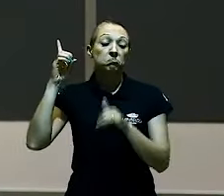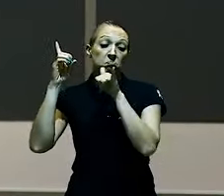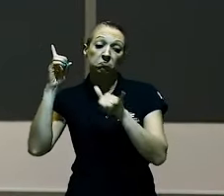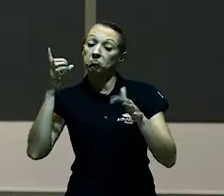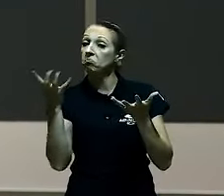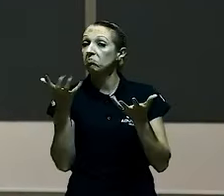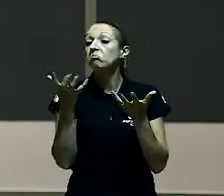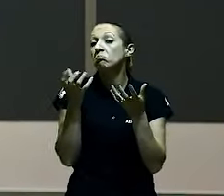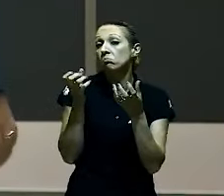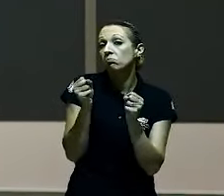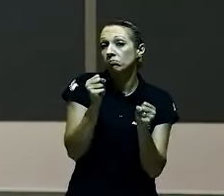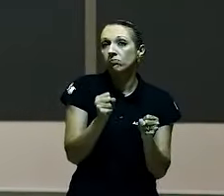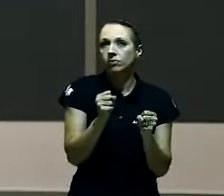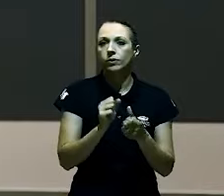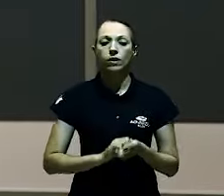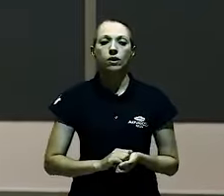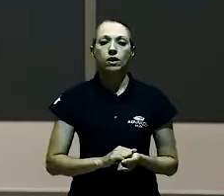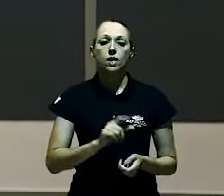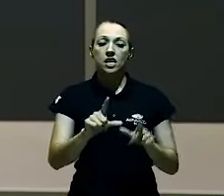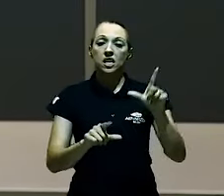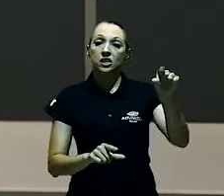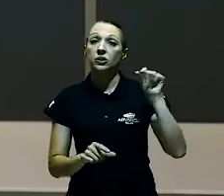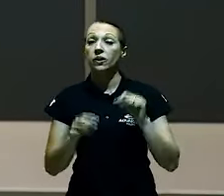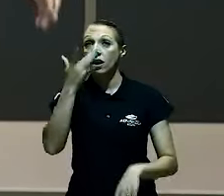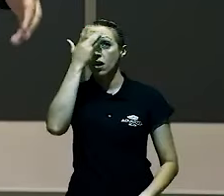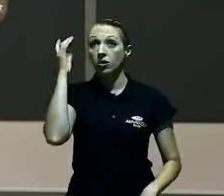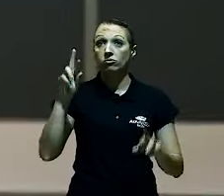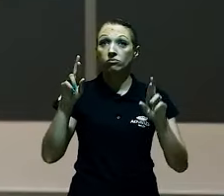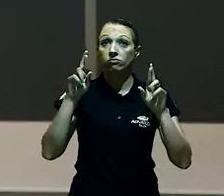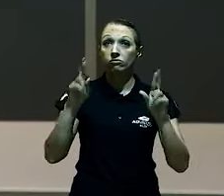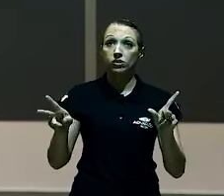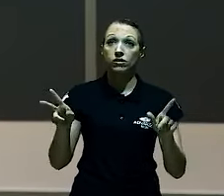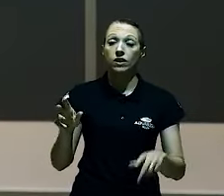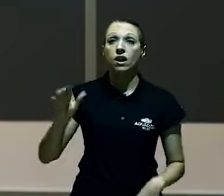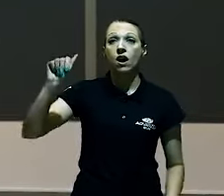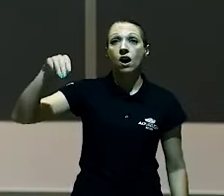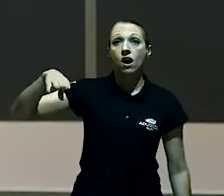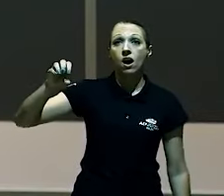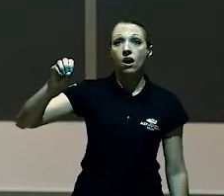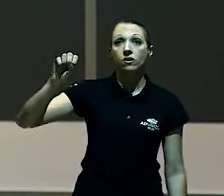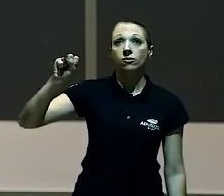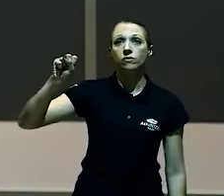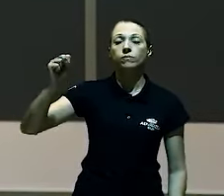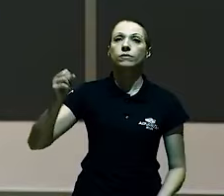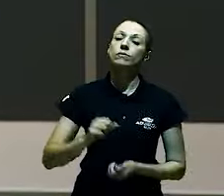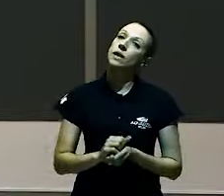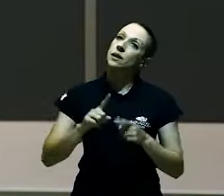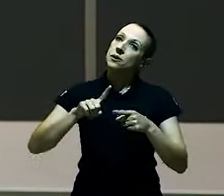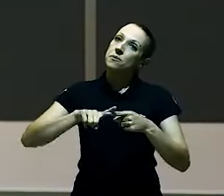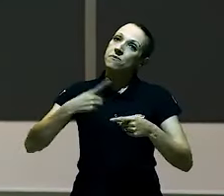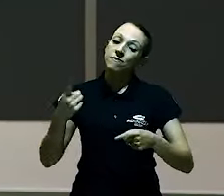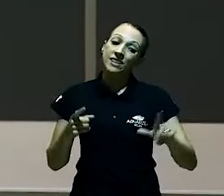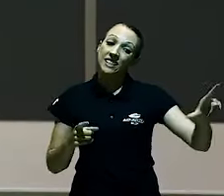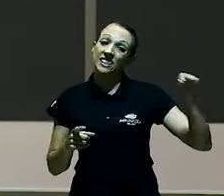porque ele já entendeu o meu chamado. Ele já disse a Amós que era filho de boiadeiro, era cultivador de sicômoro, mas eu chamei e ele está vindo.